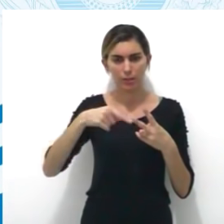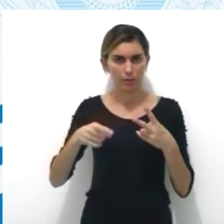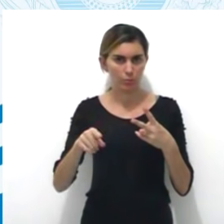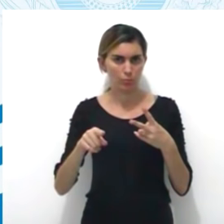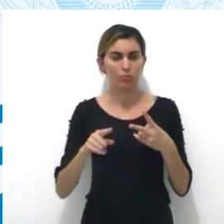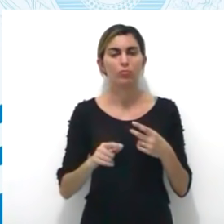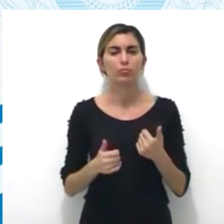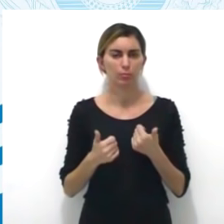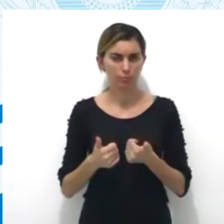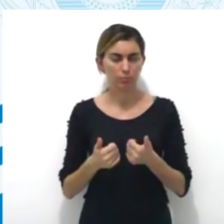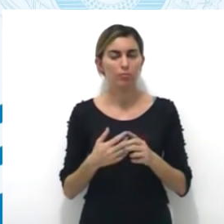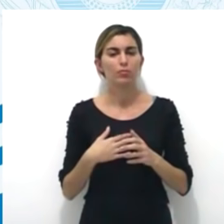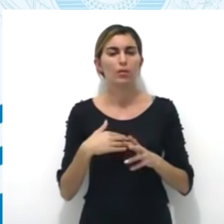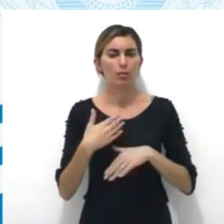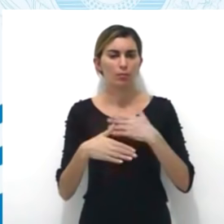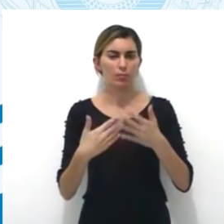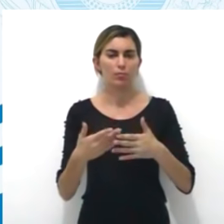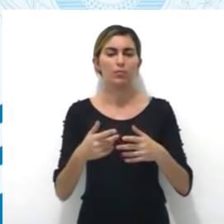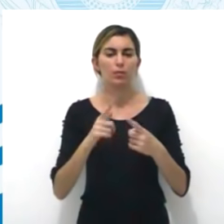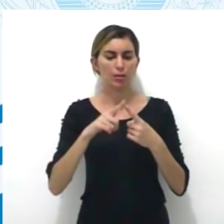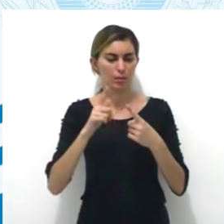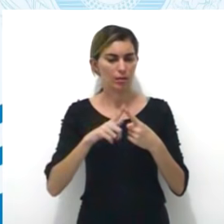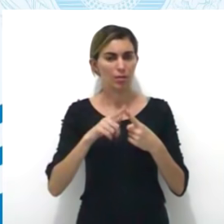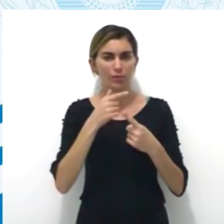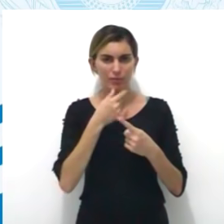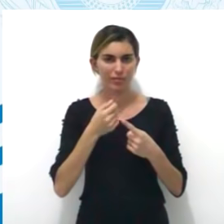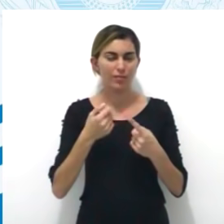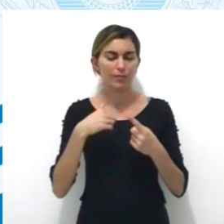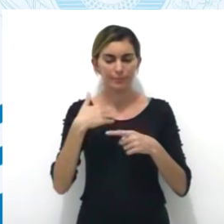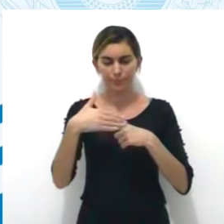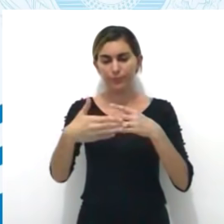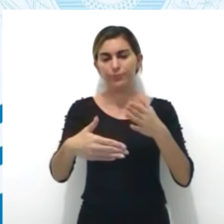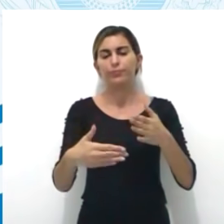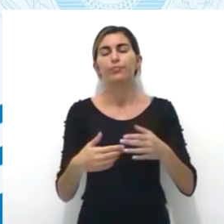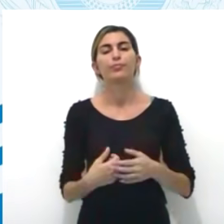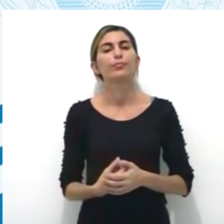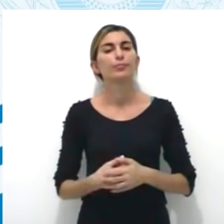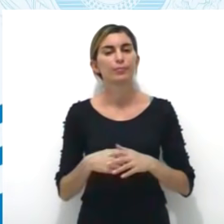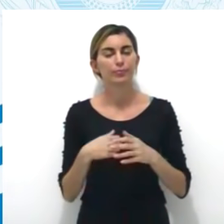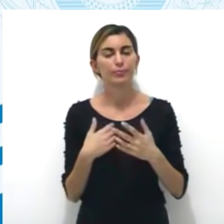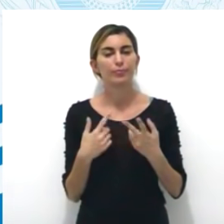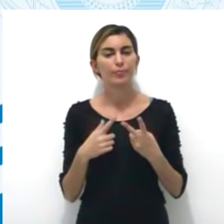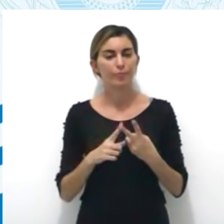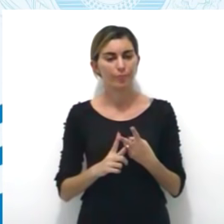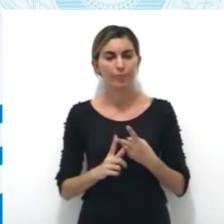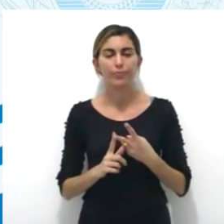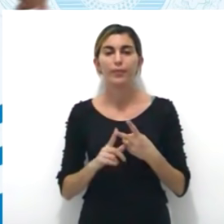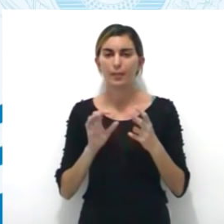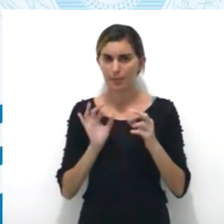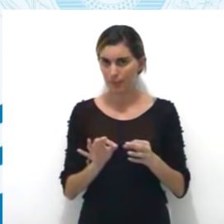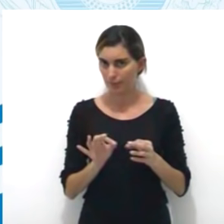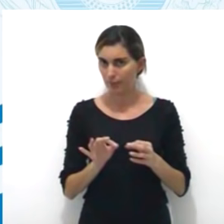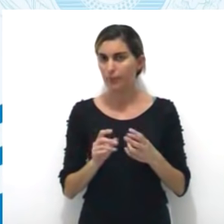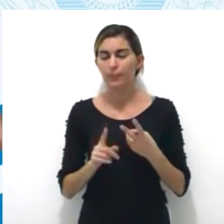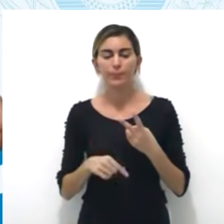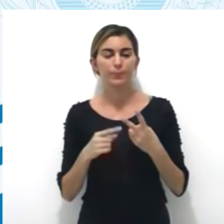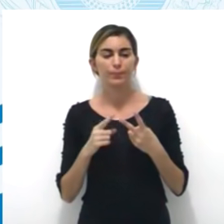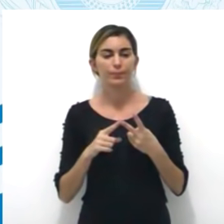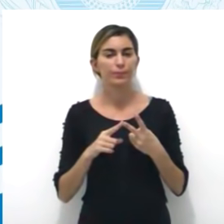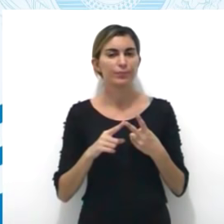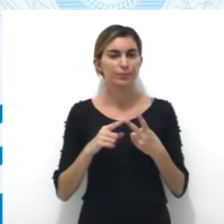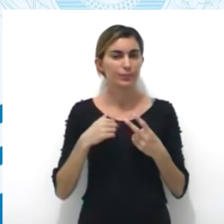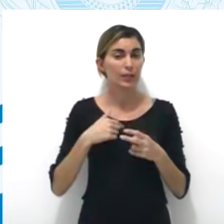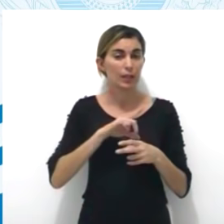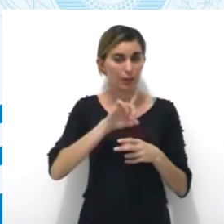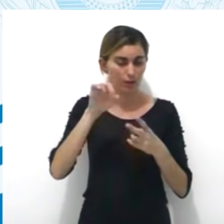descende simplesmente de hominídeo. Ele vai, na realidade, buscando a evolução ao longo dos anos. Essa aí não.